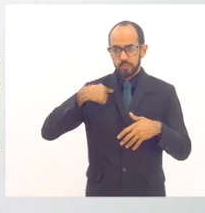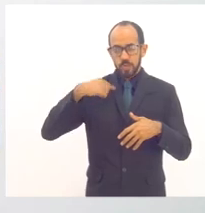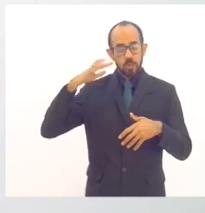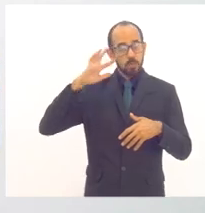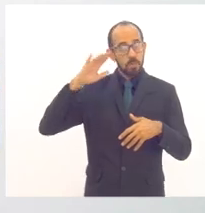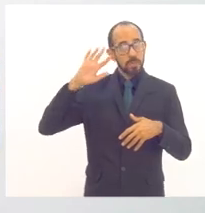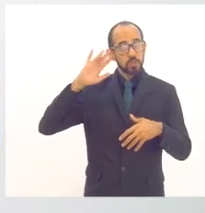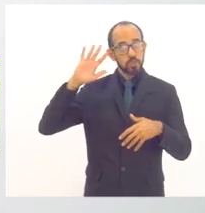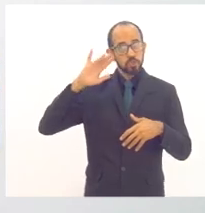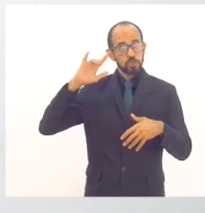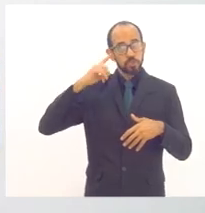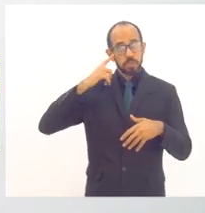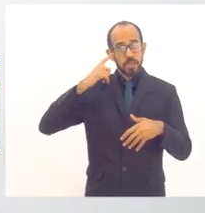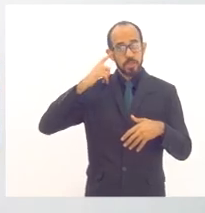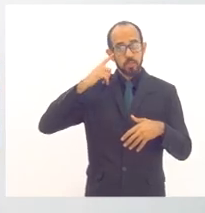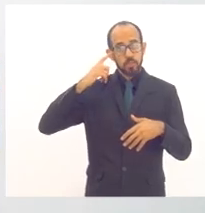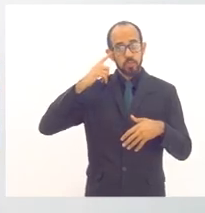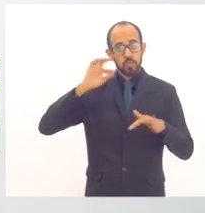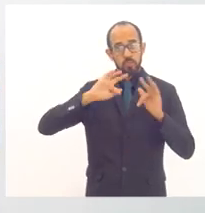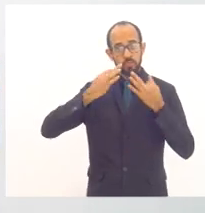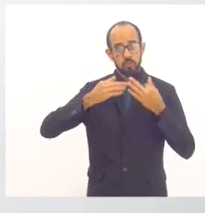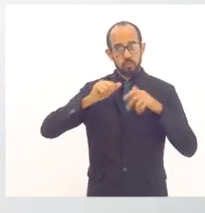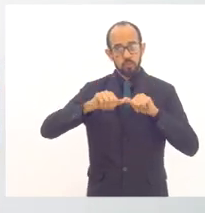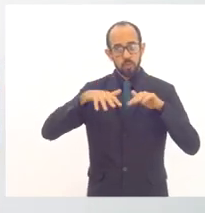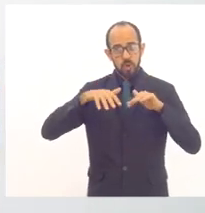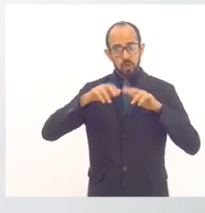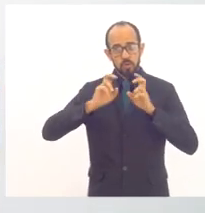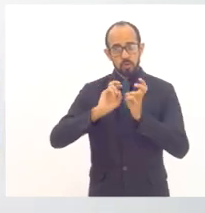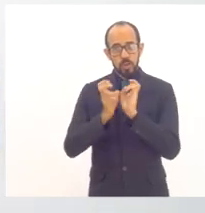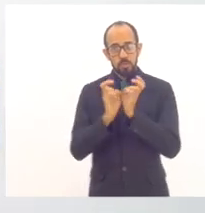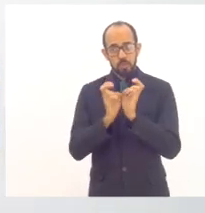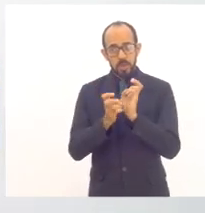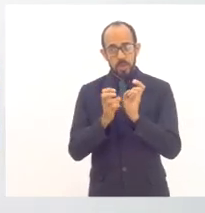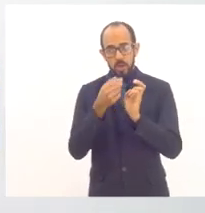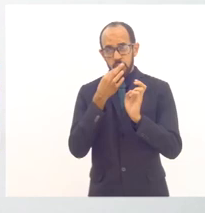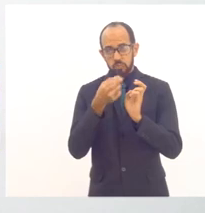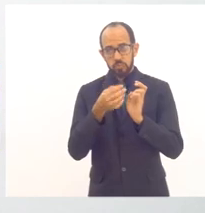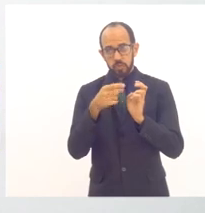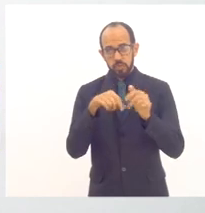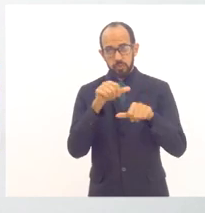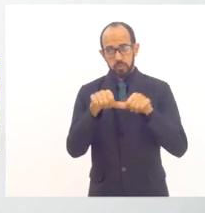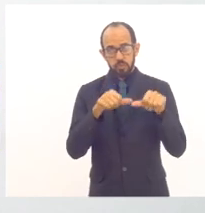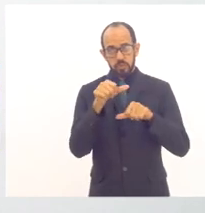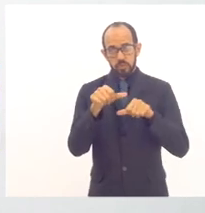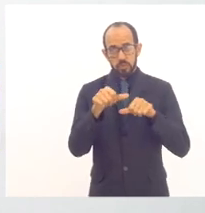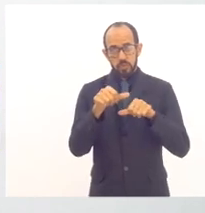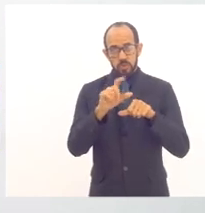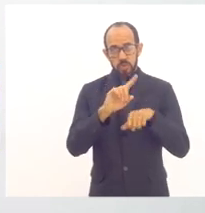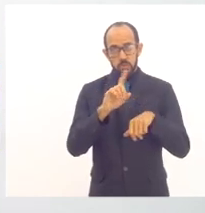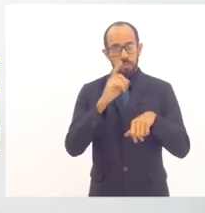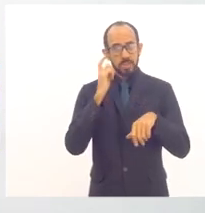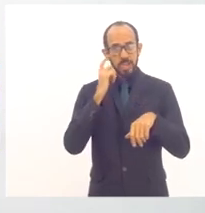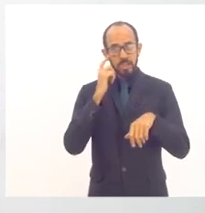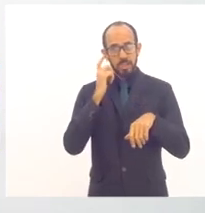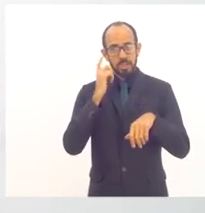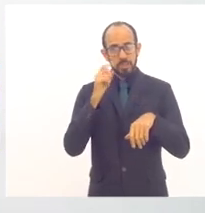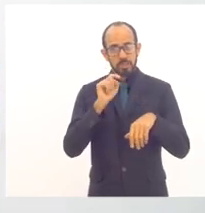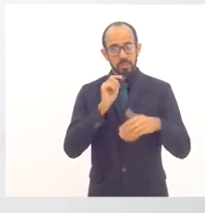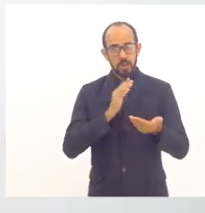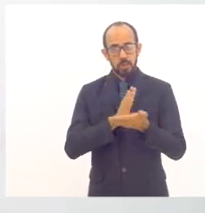imagino que o Fórum de Capoeira, ao propor essas modificações, não imaginaria que isso fosse